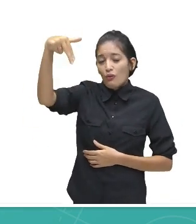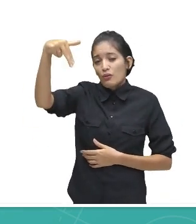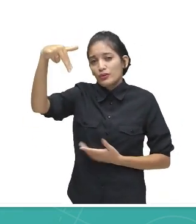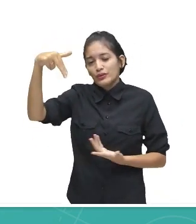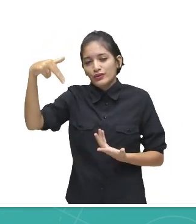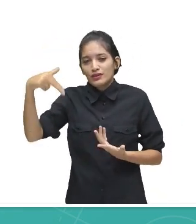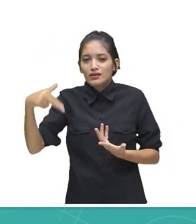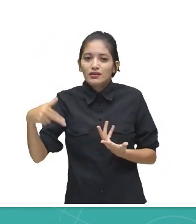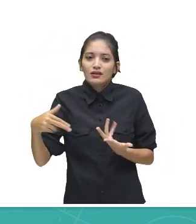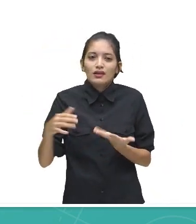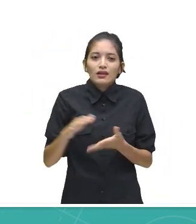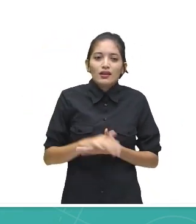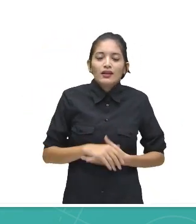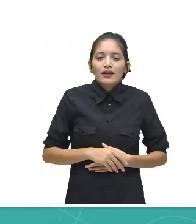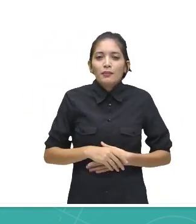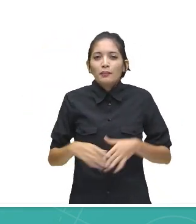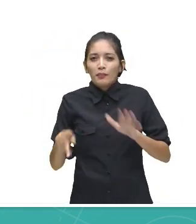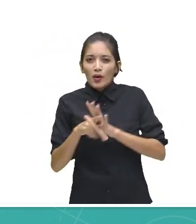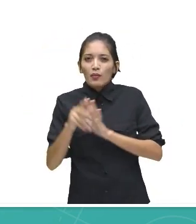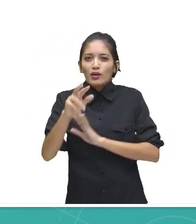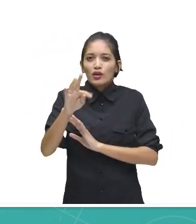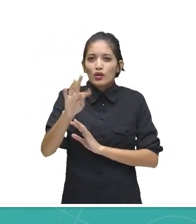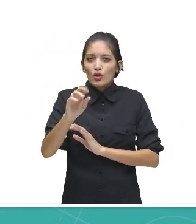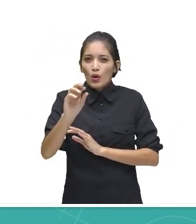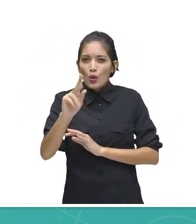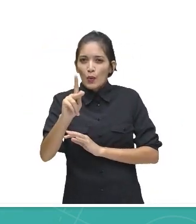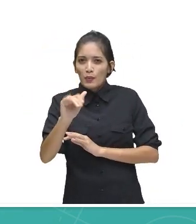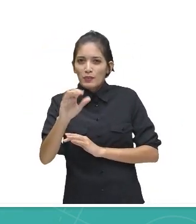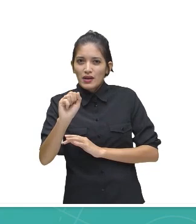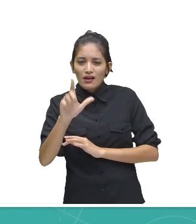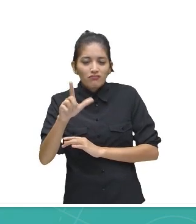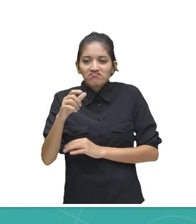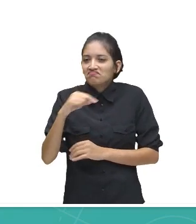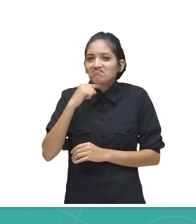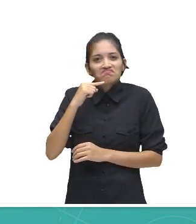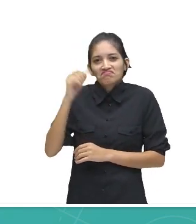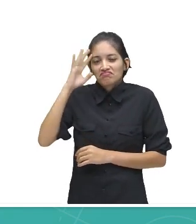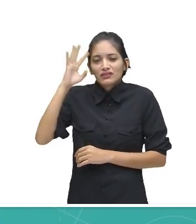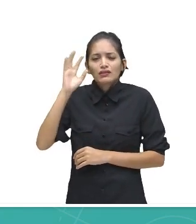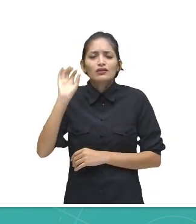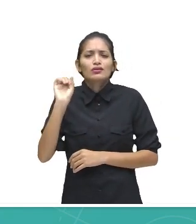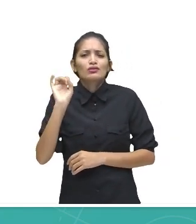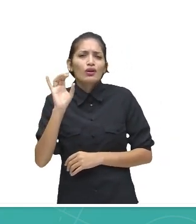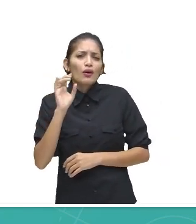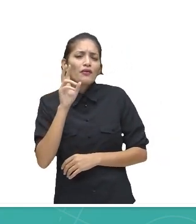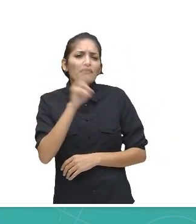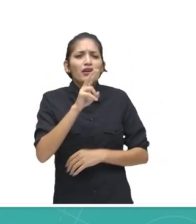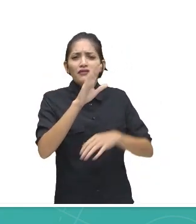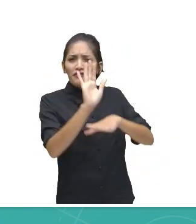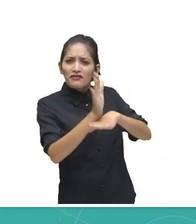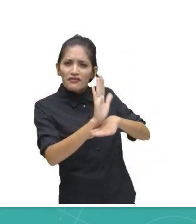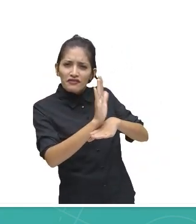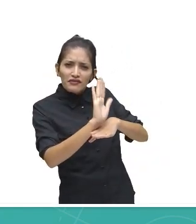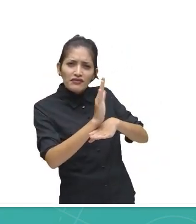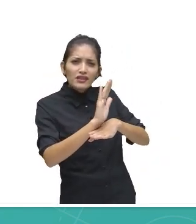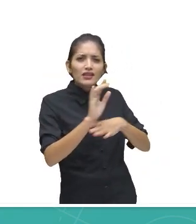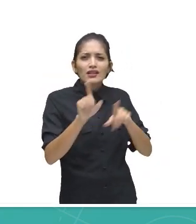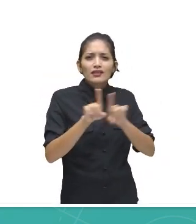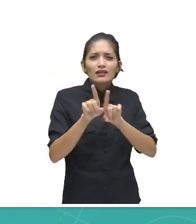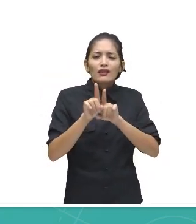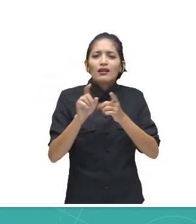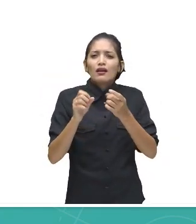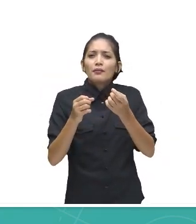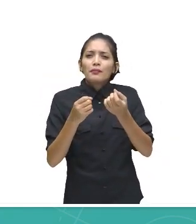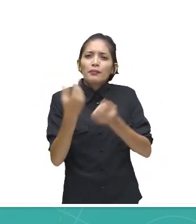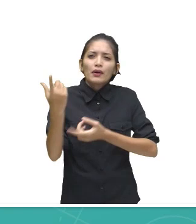região tropical do planeta, né? A gente nem imagina, né? A gente só consegue ver por vídeos, né? Eventualmente uma ou outra